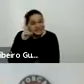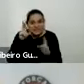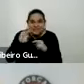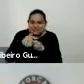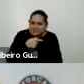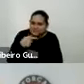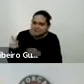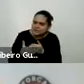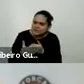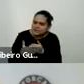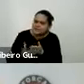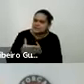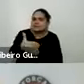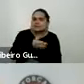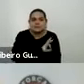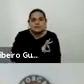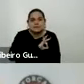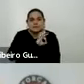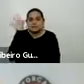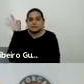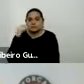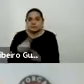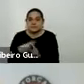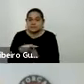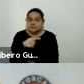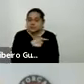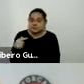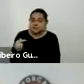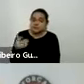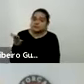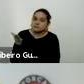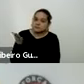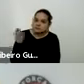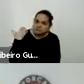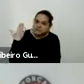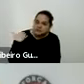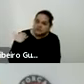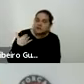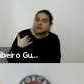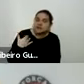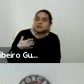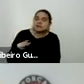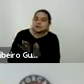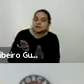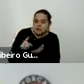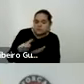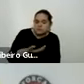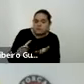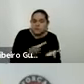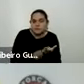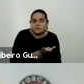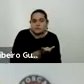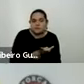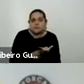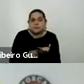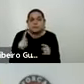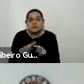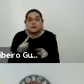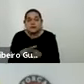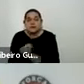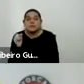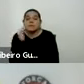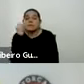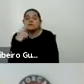como a da semana passada, para os trabalhadores da sua região, porque é isso que é importante para nós aqui, é ver trabalhador com